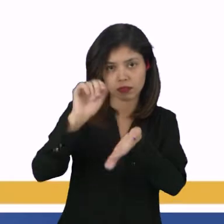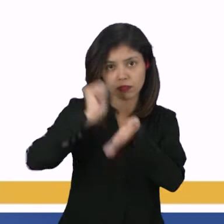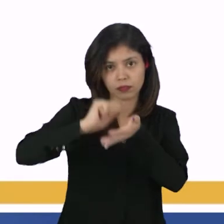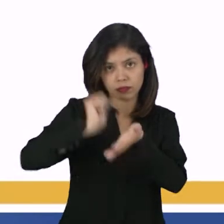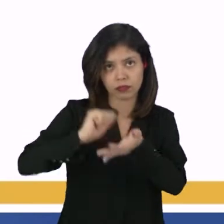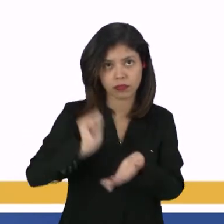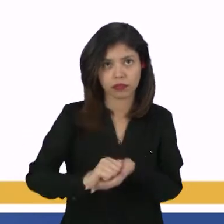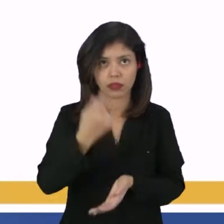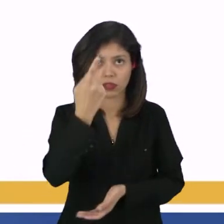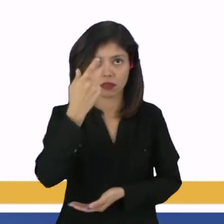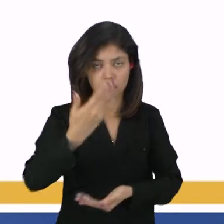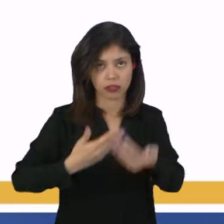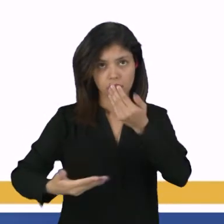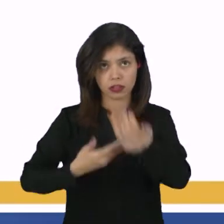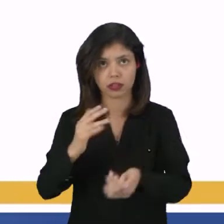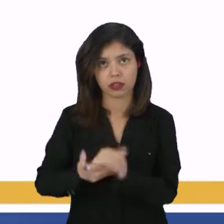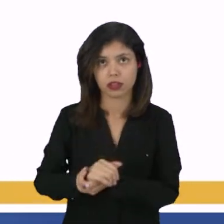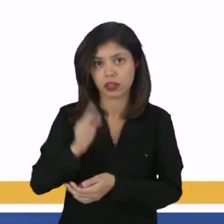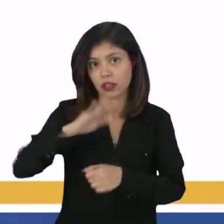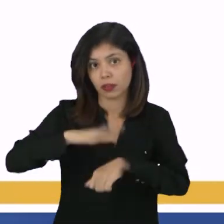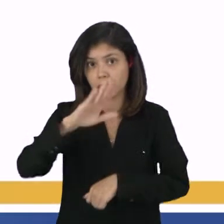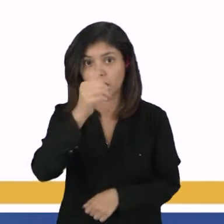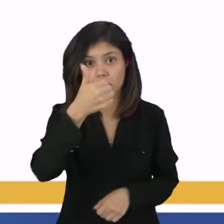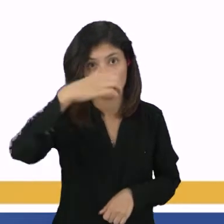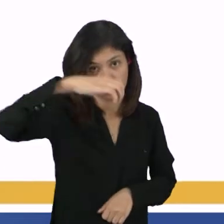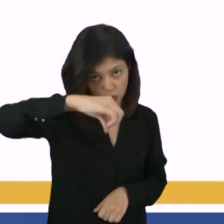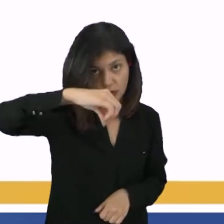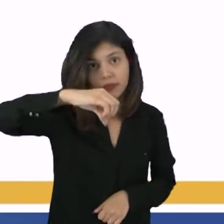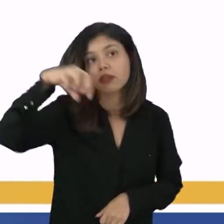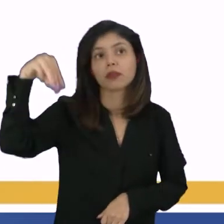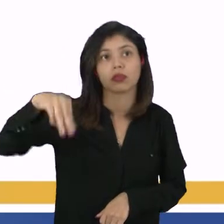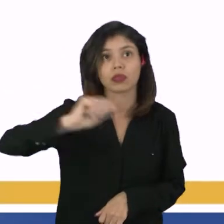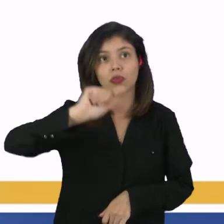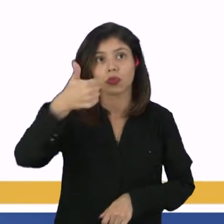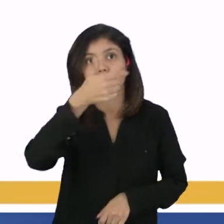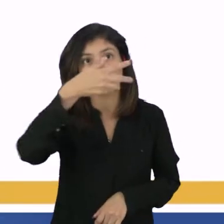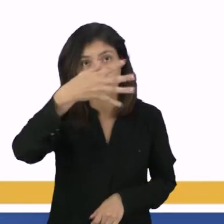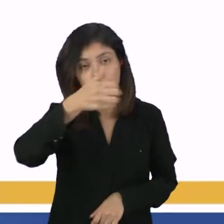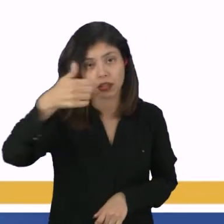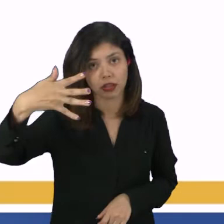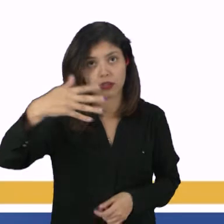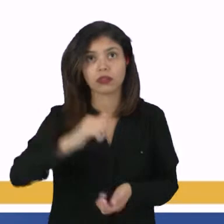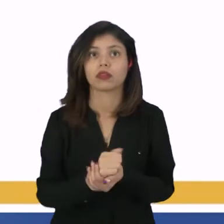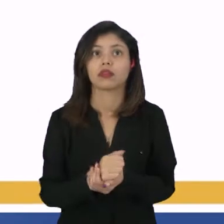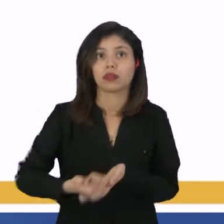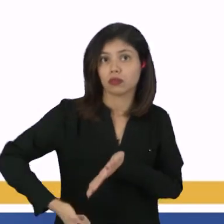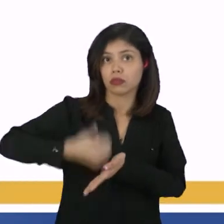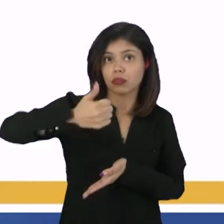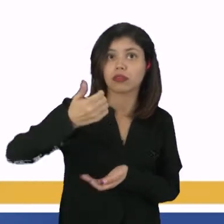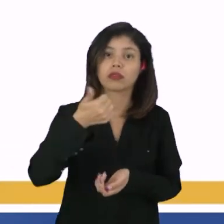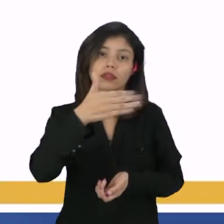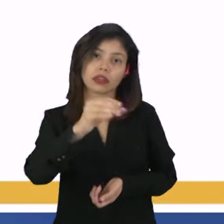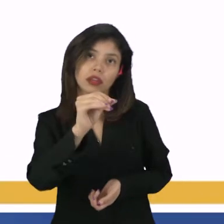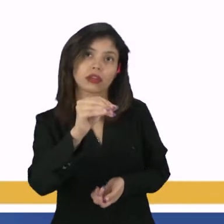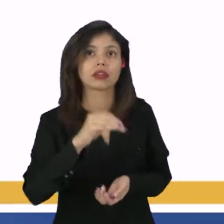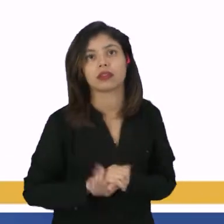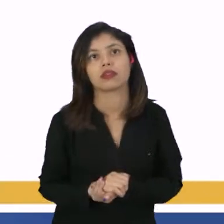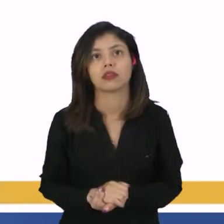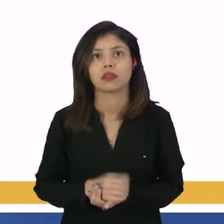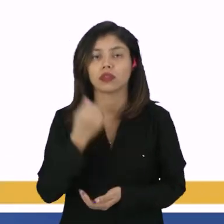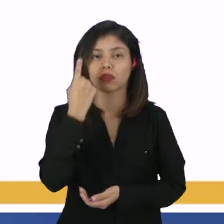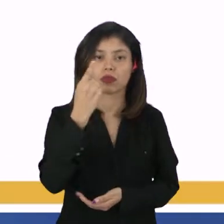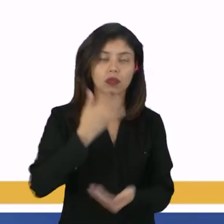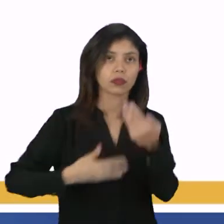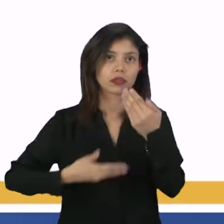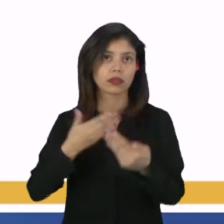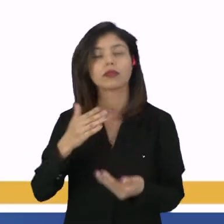pessoa compartilhou. Após mais 9 minutos, outras 14 pessoas curtiram, 10 comentaram e 1